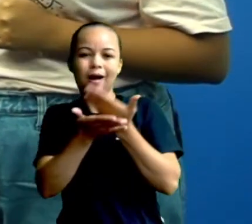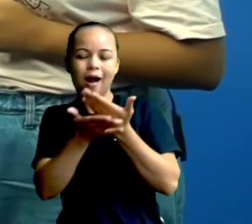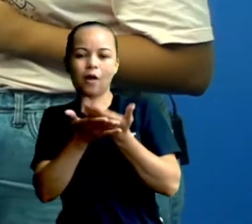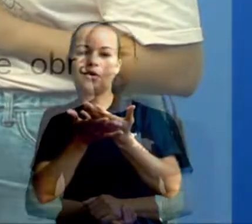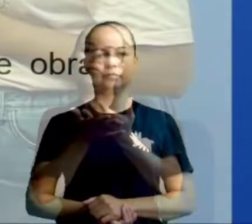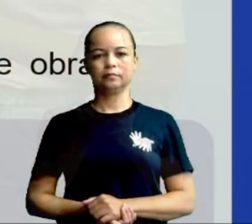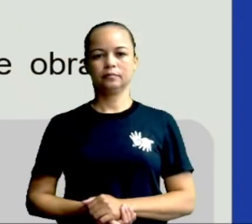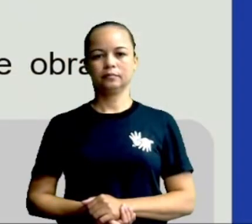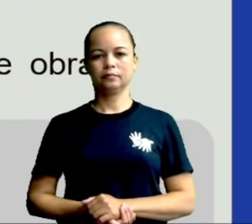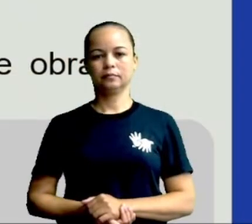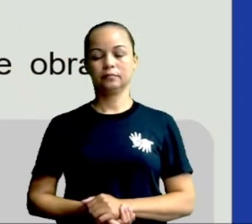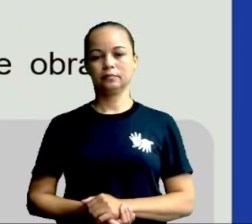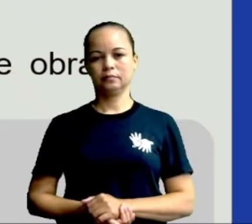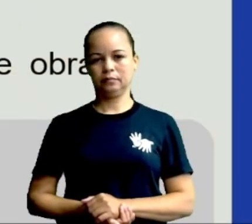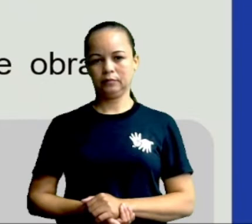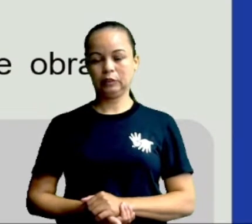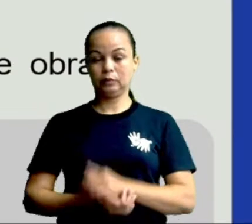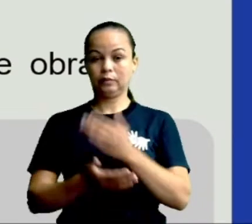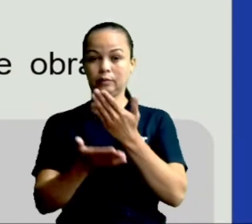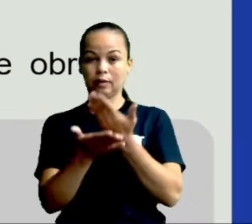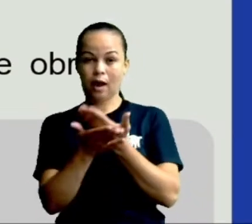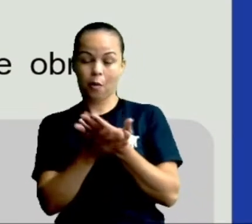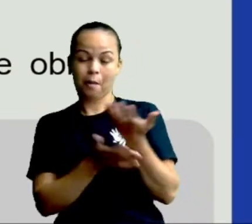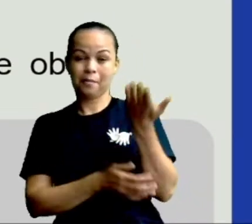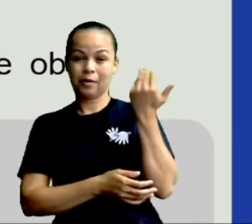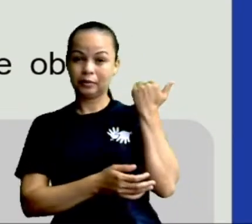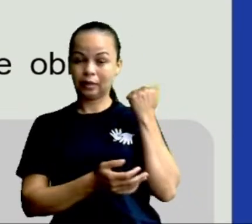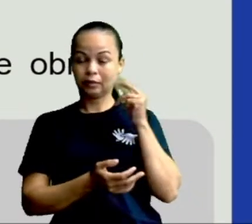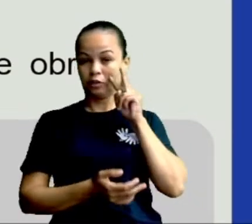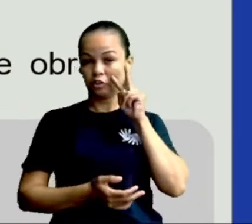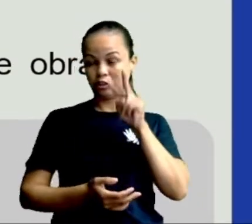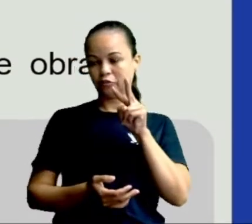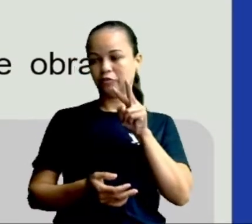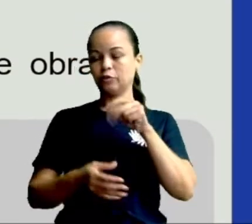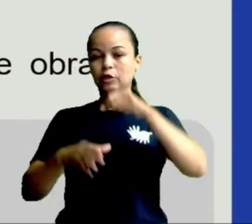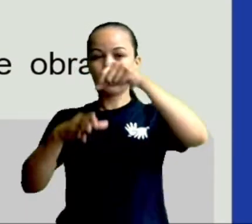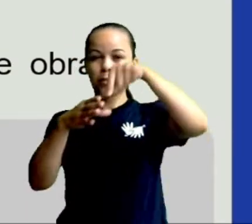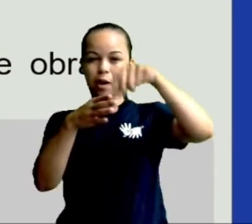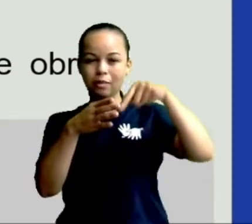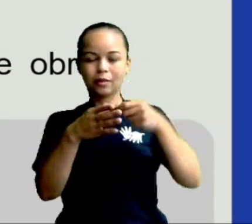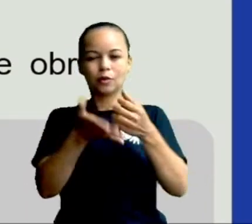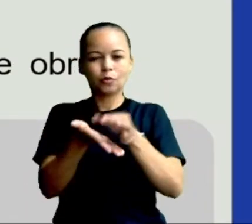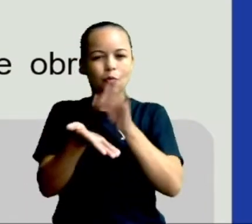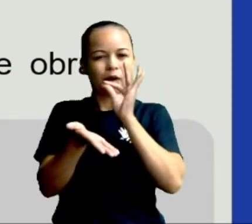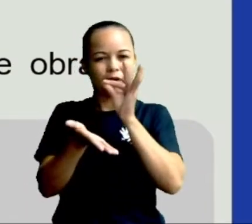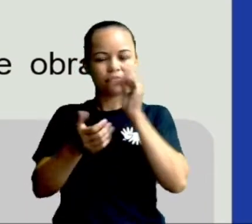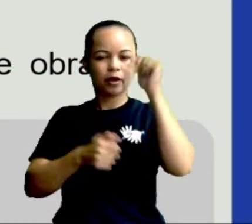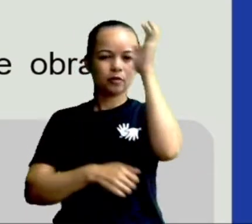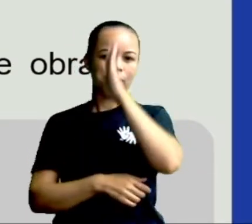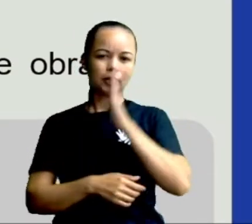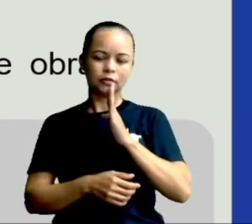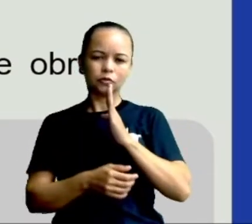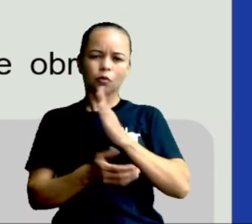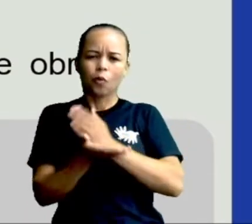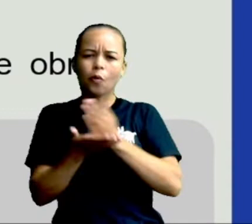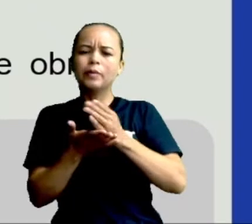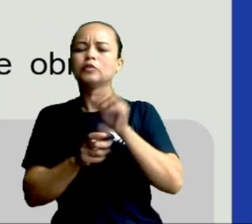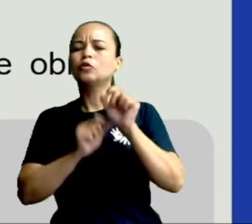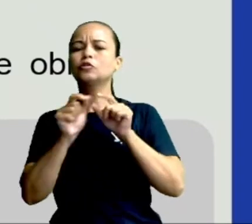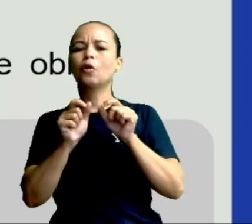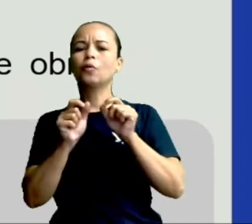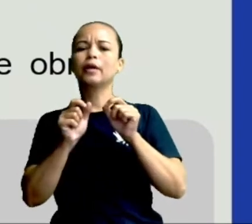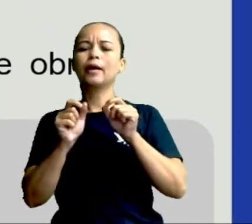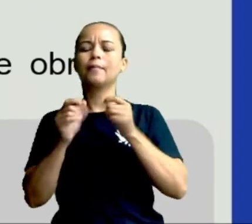aula passada tá certo então na aula passada a gente viu que o plantio do café no Brasil teve início apenas para o consumo